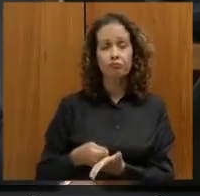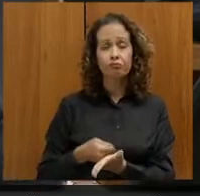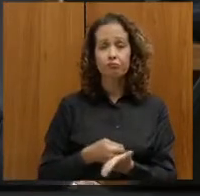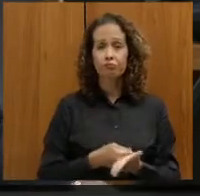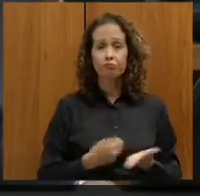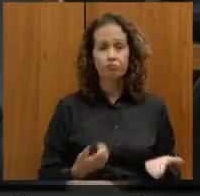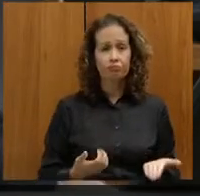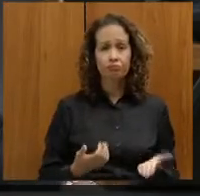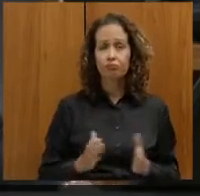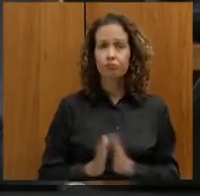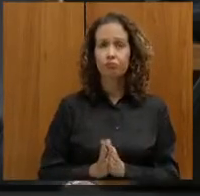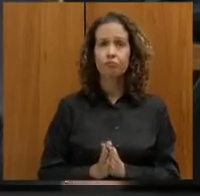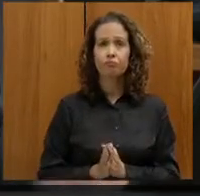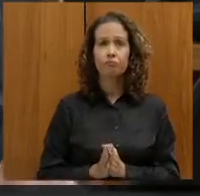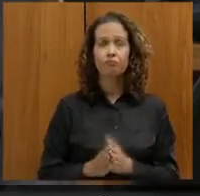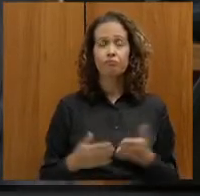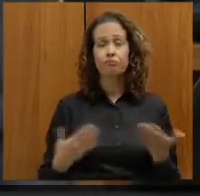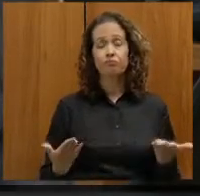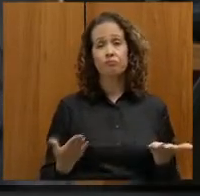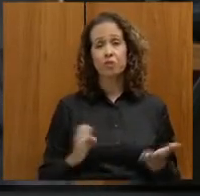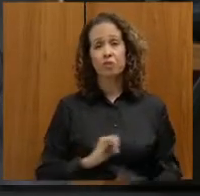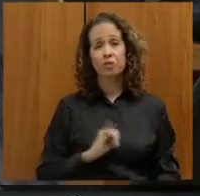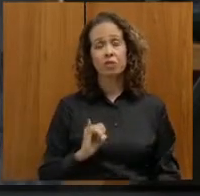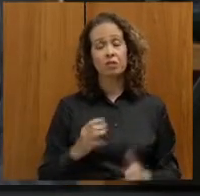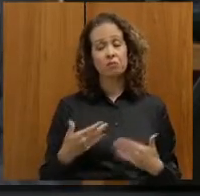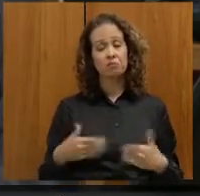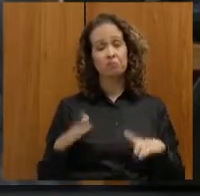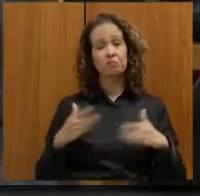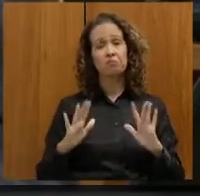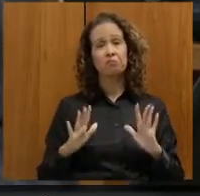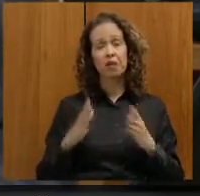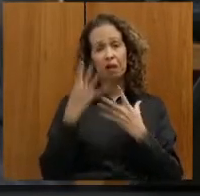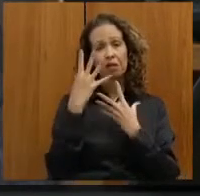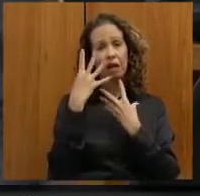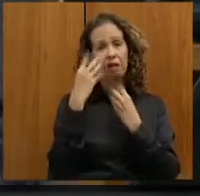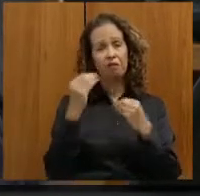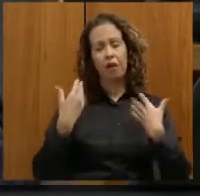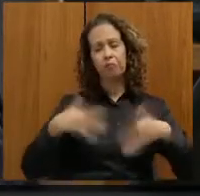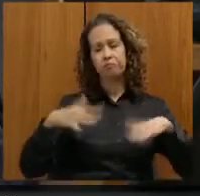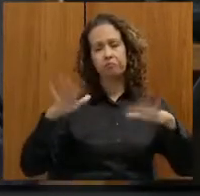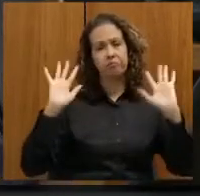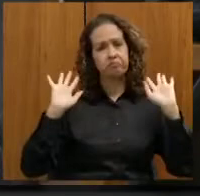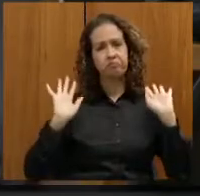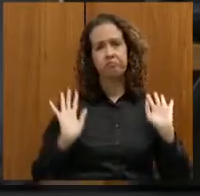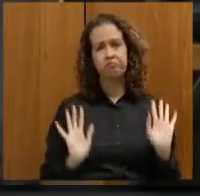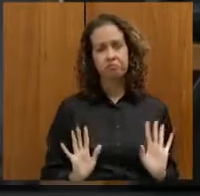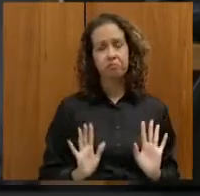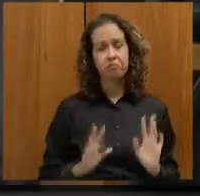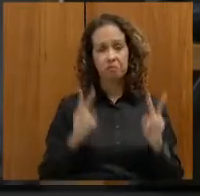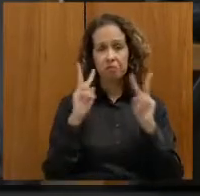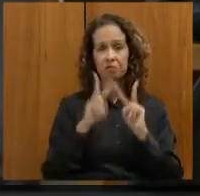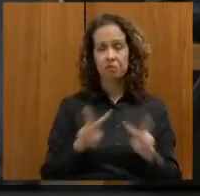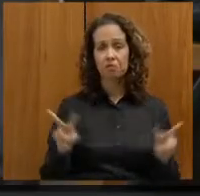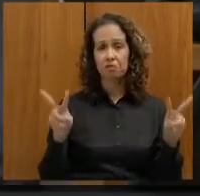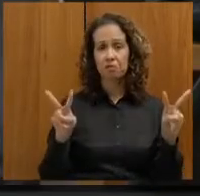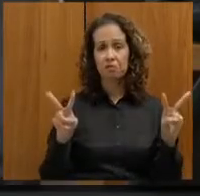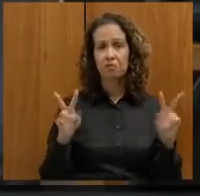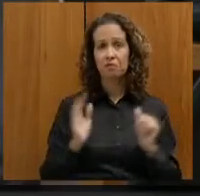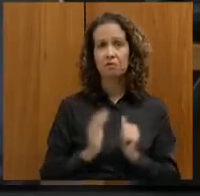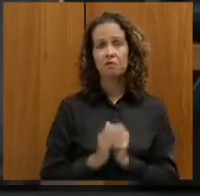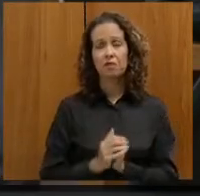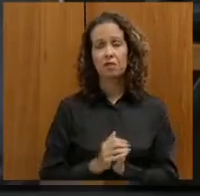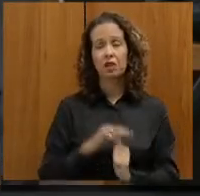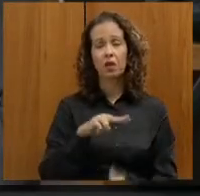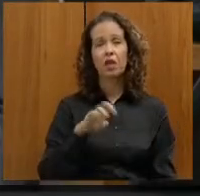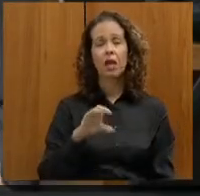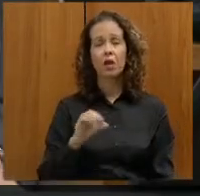deixar até a fé vai para ser e vai vir a minha matéria de mercado com essa visão neoliberal